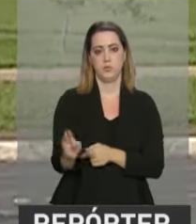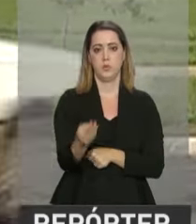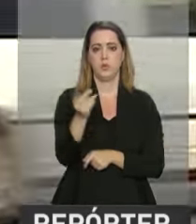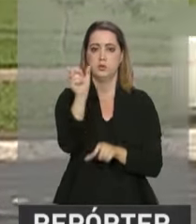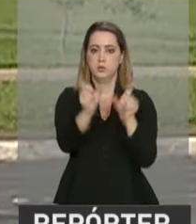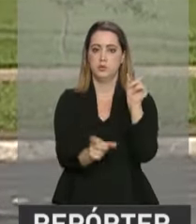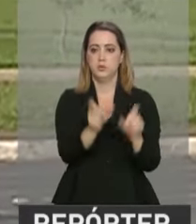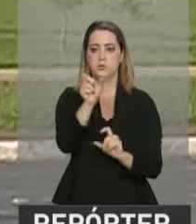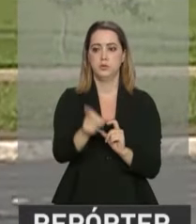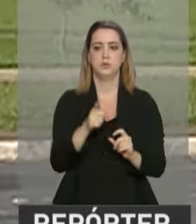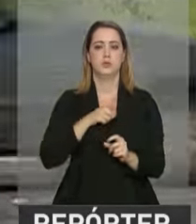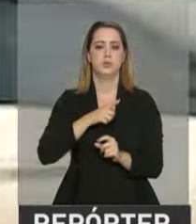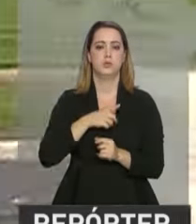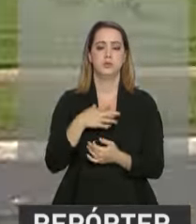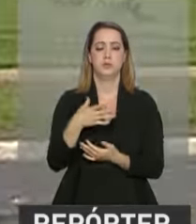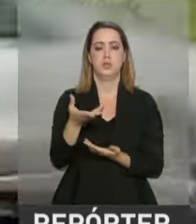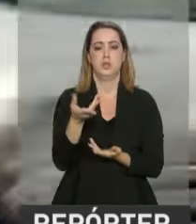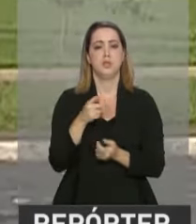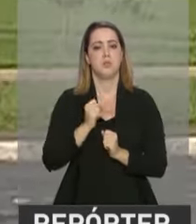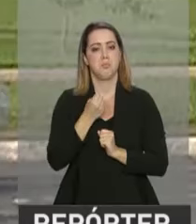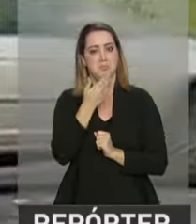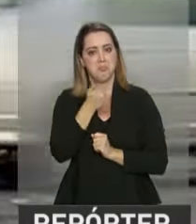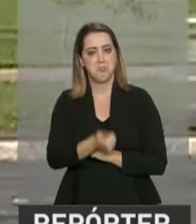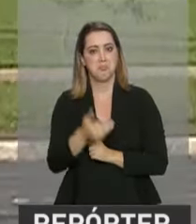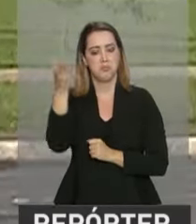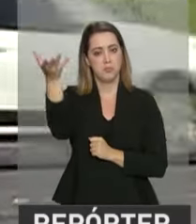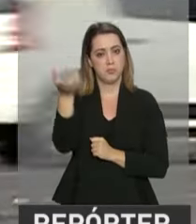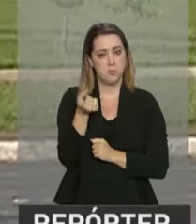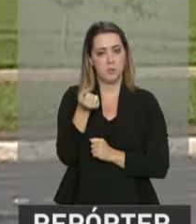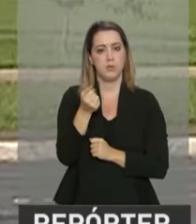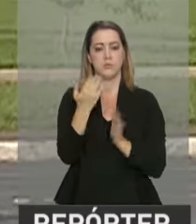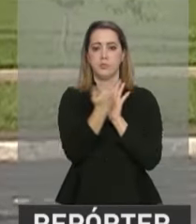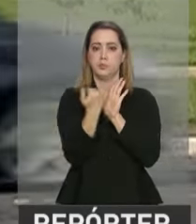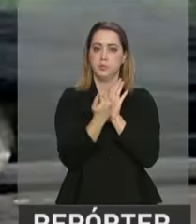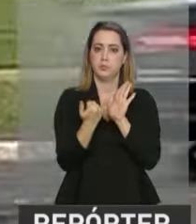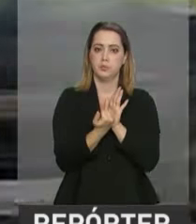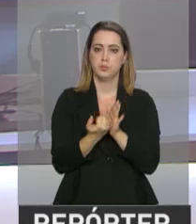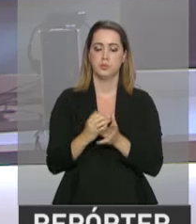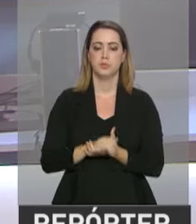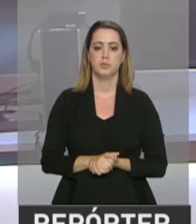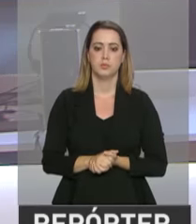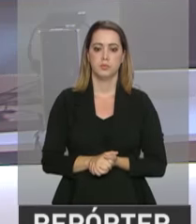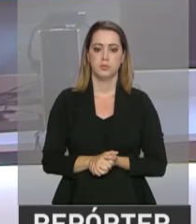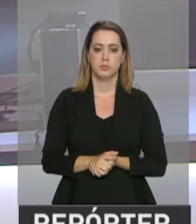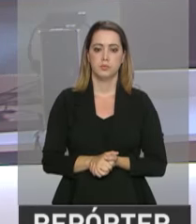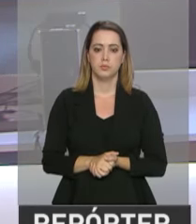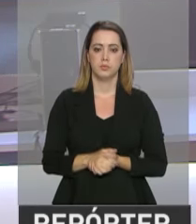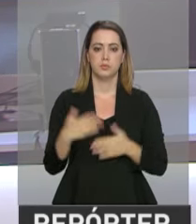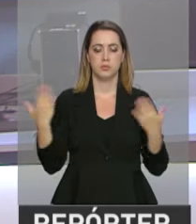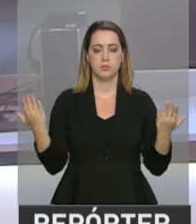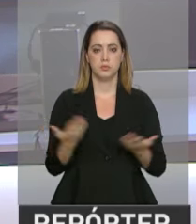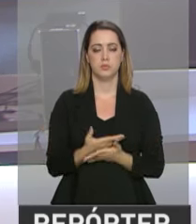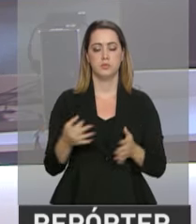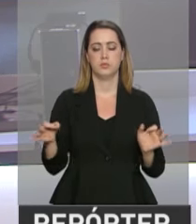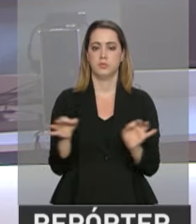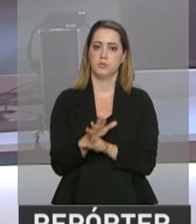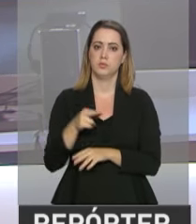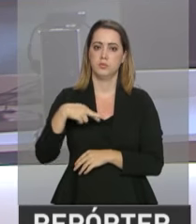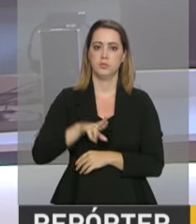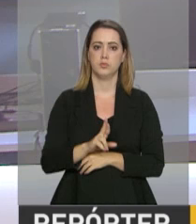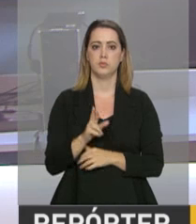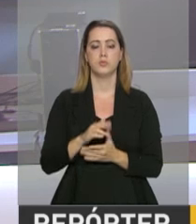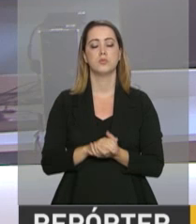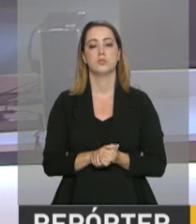de brasileiros devem ser beneficiados pelo programa. De Brasília, Natália Mello. E aqui termina esta edição do